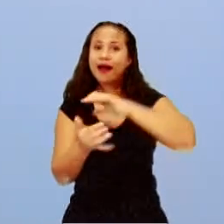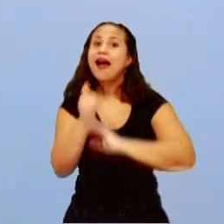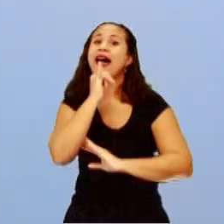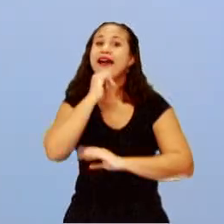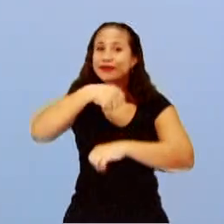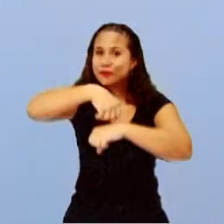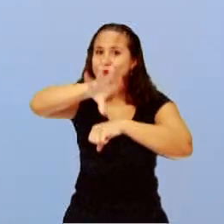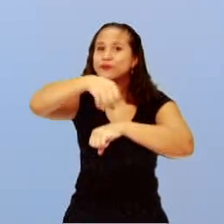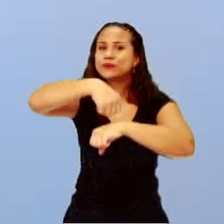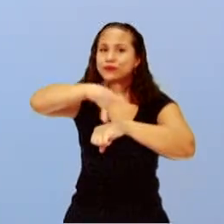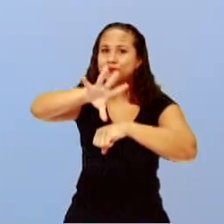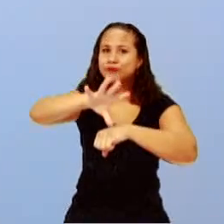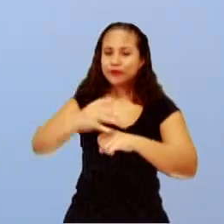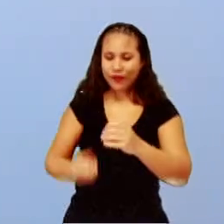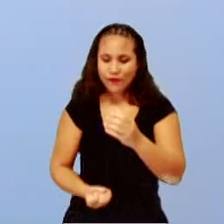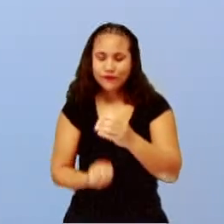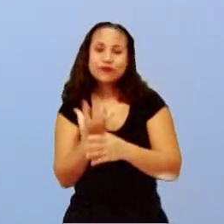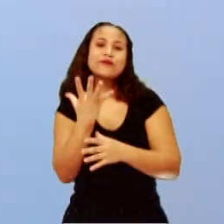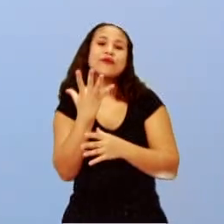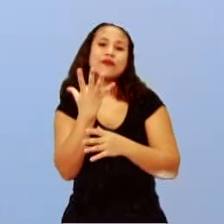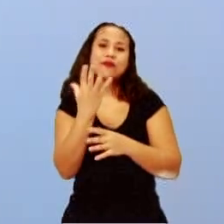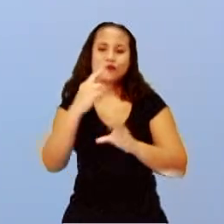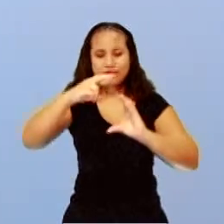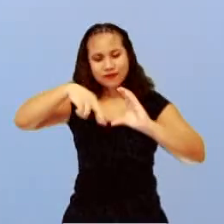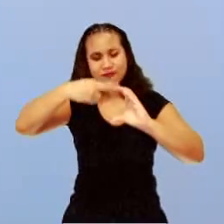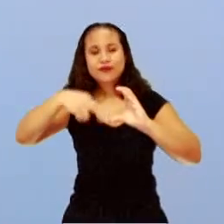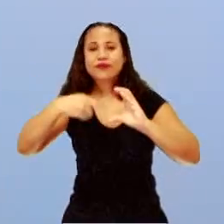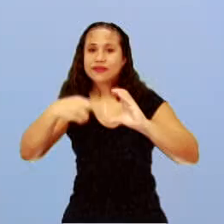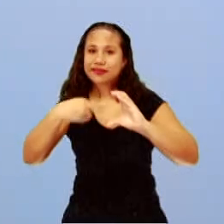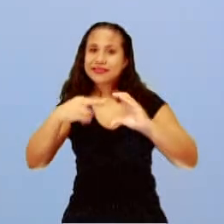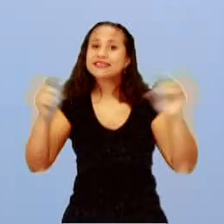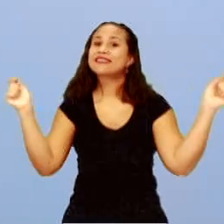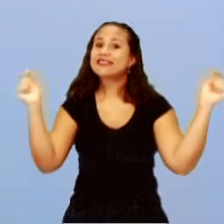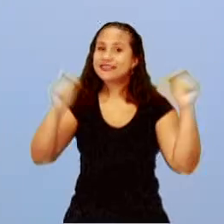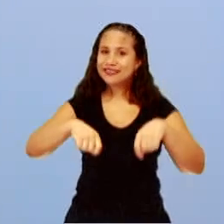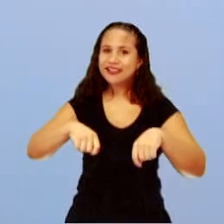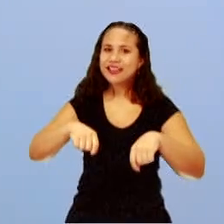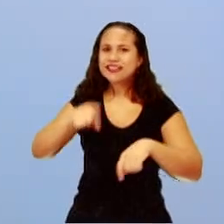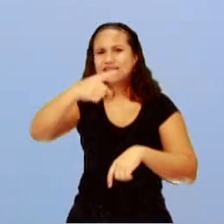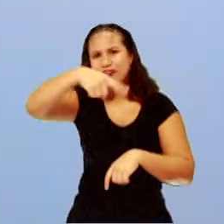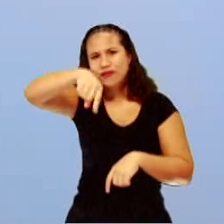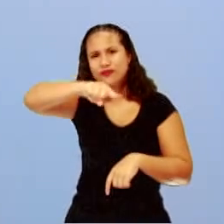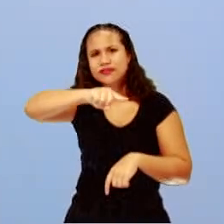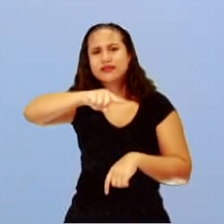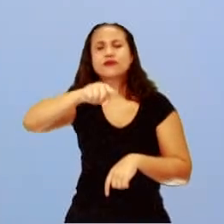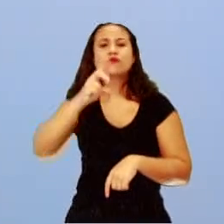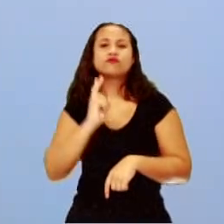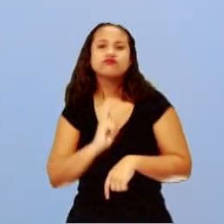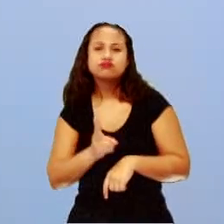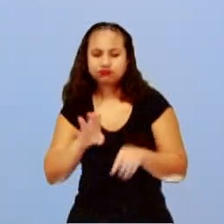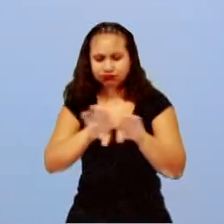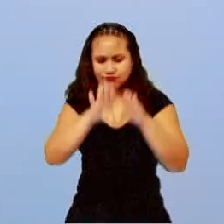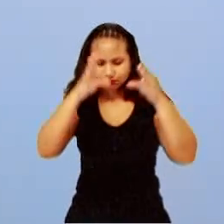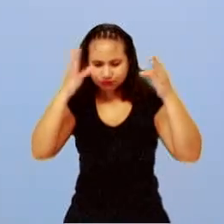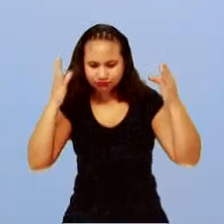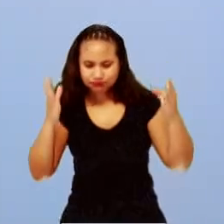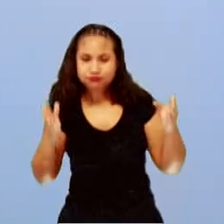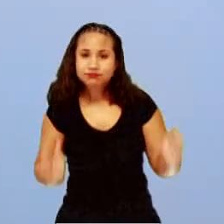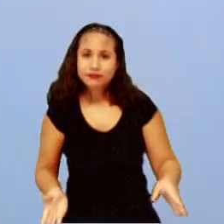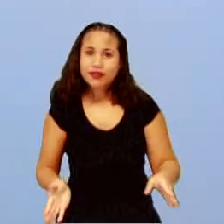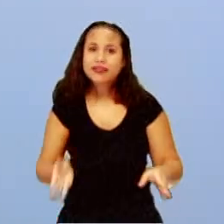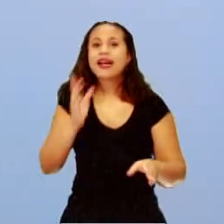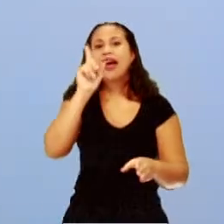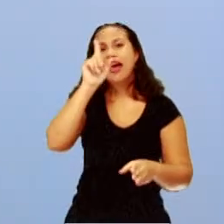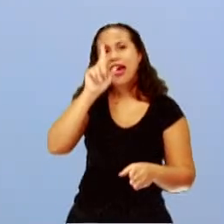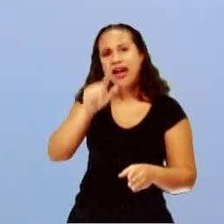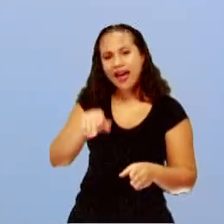vocês. Então, é uma fonte de energia renovável. Então, vocês vão lá, essa mesa, ela é